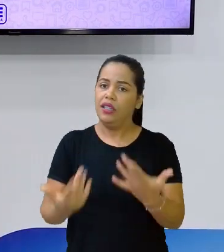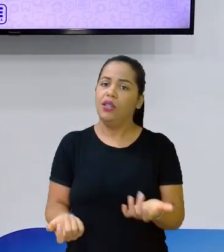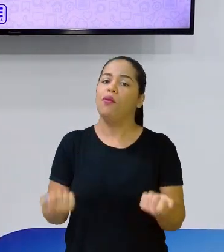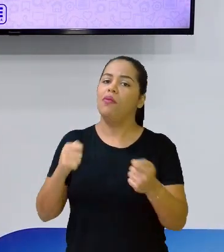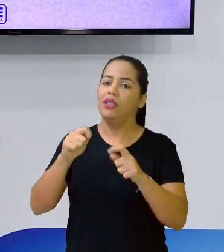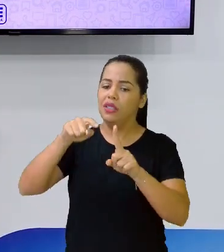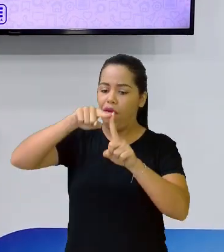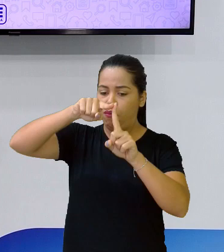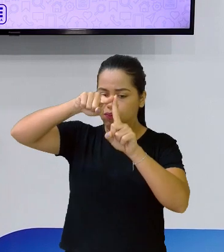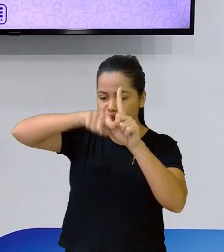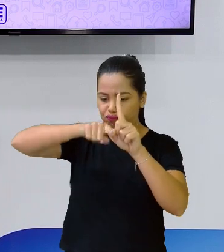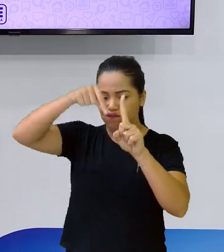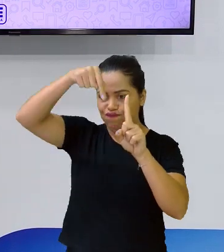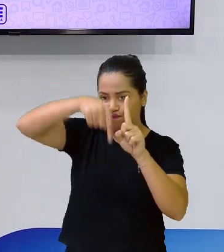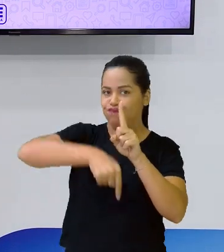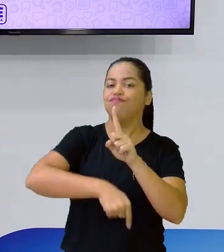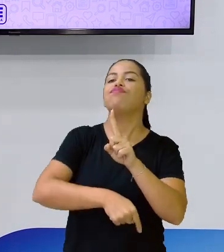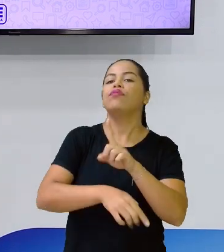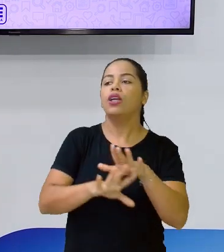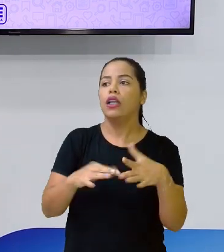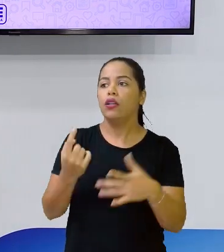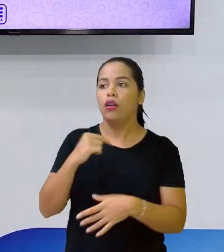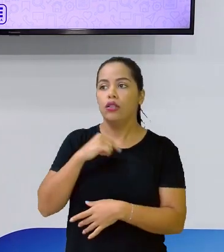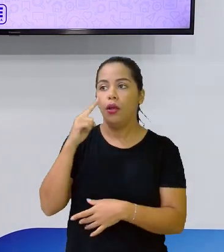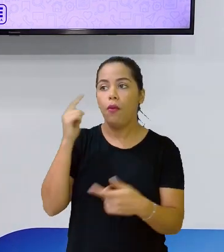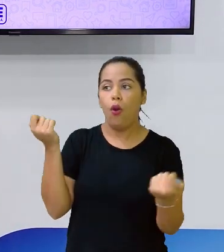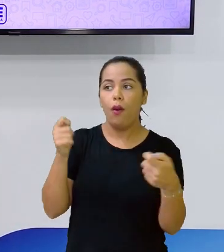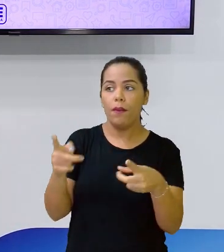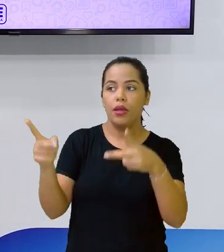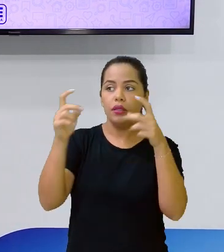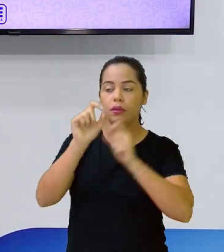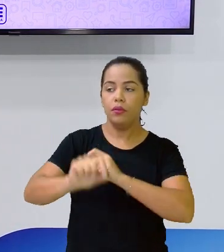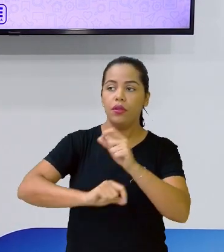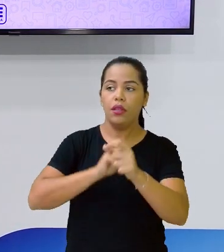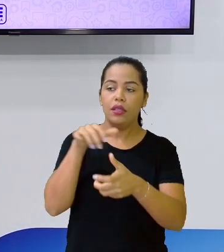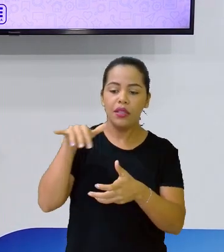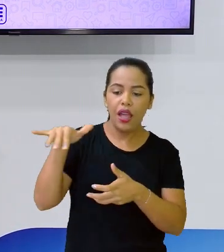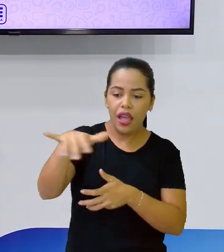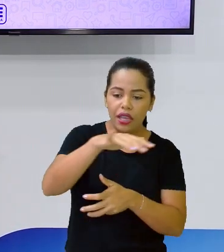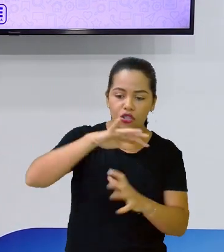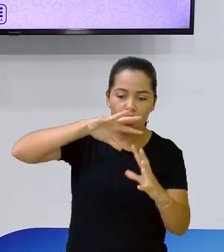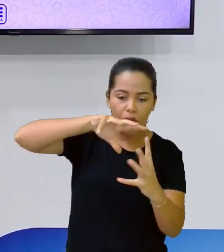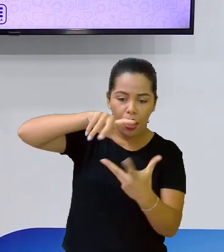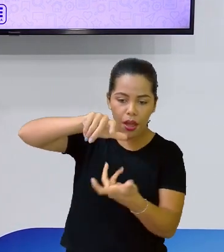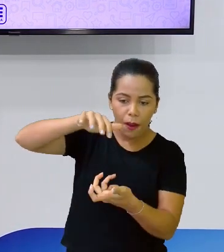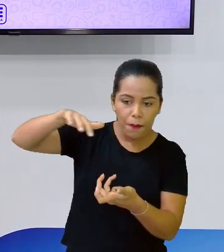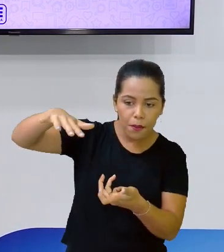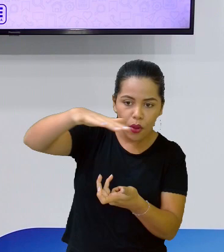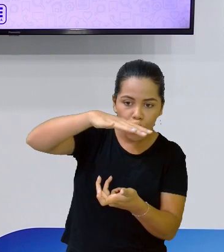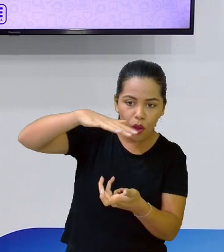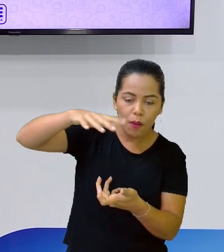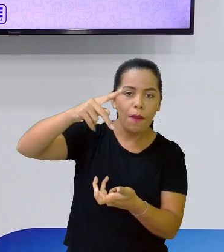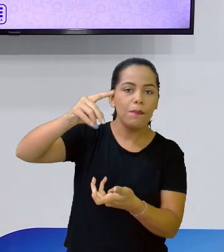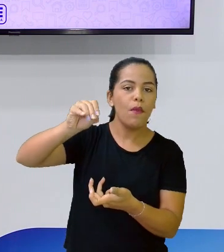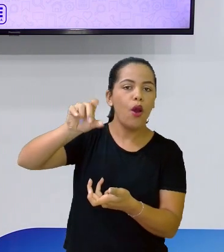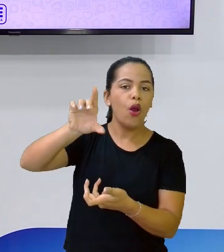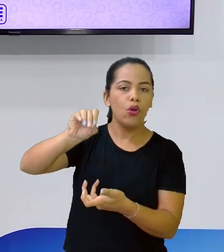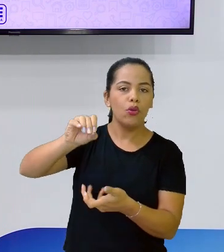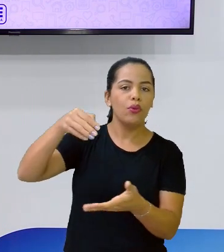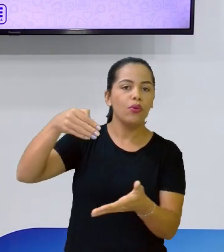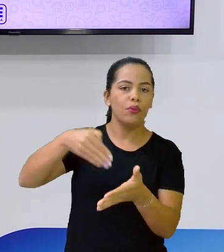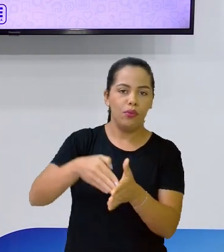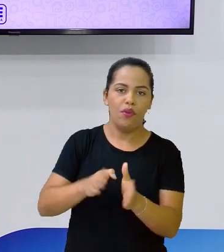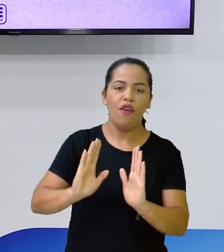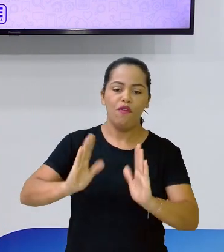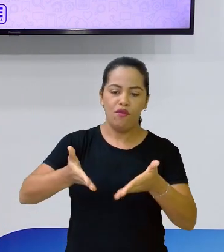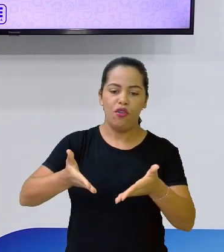temperatura baixa. Então, a gente pode observar que essas regiões apresentam-se em polos específicos